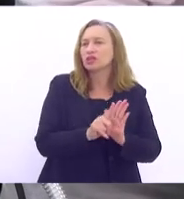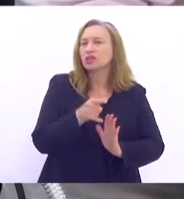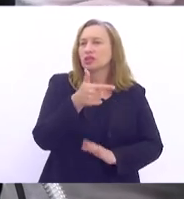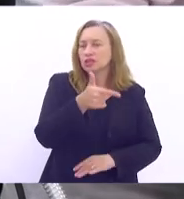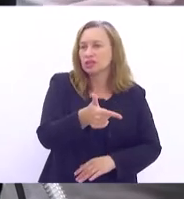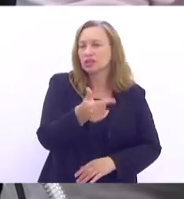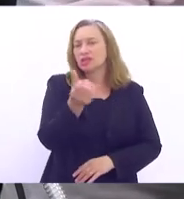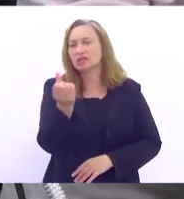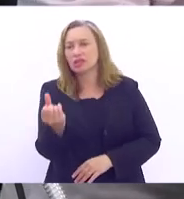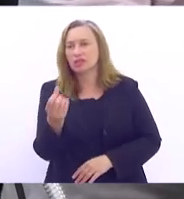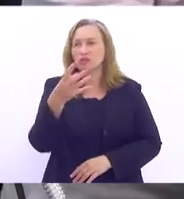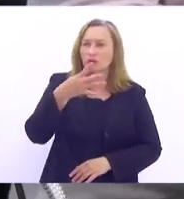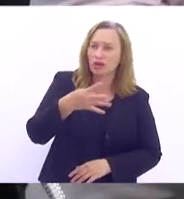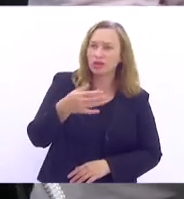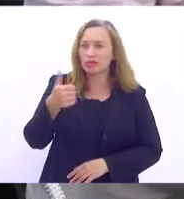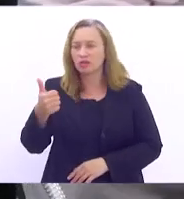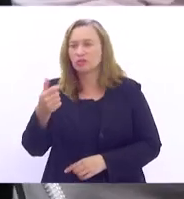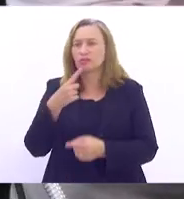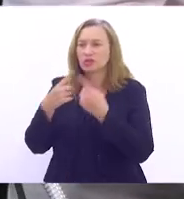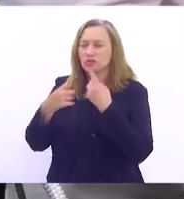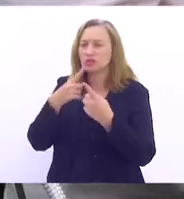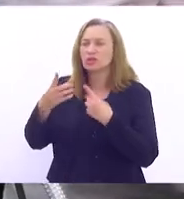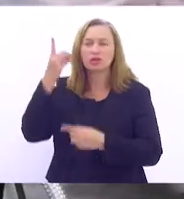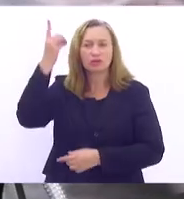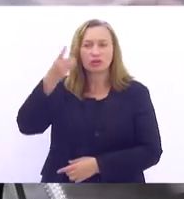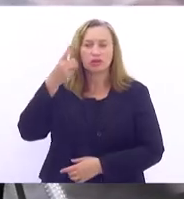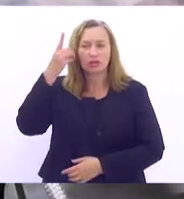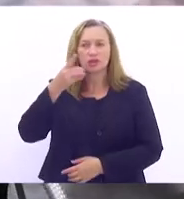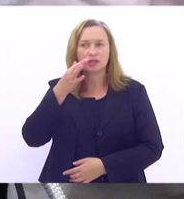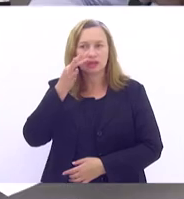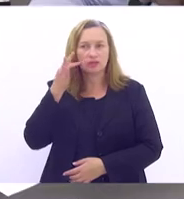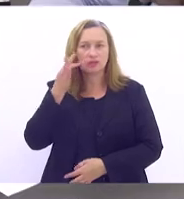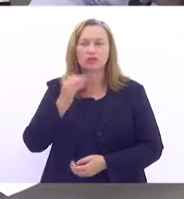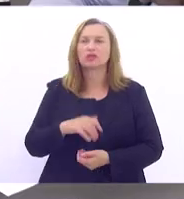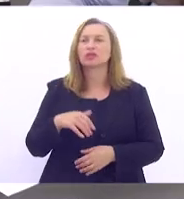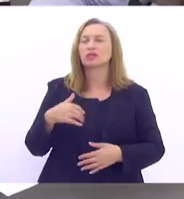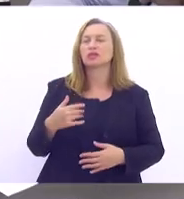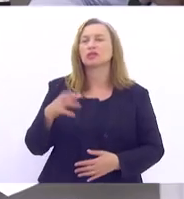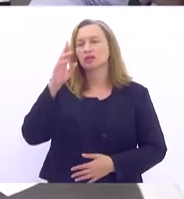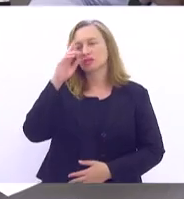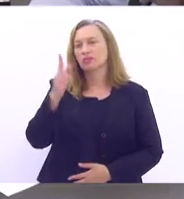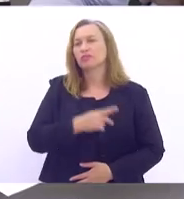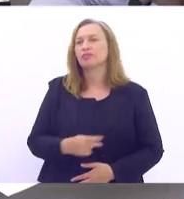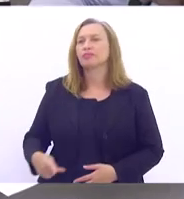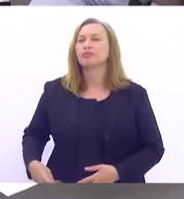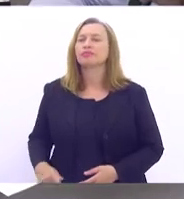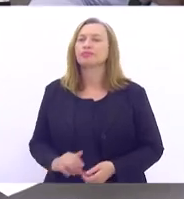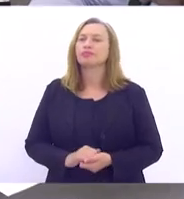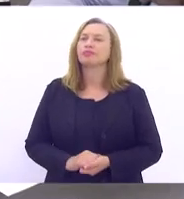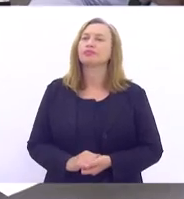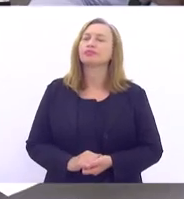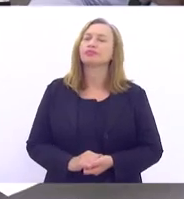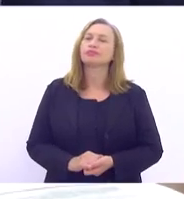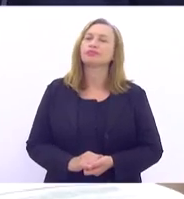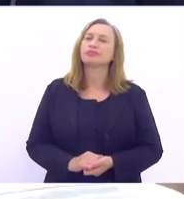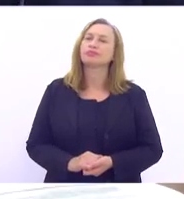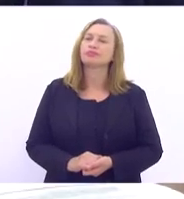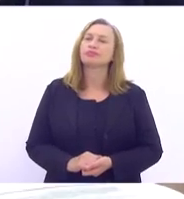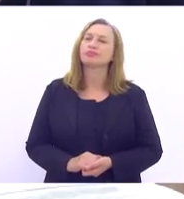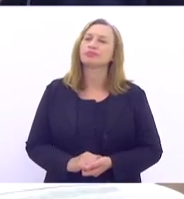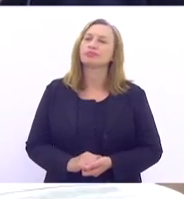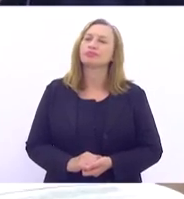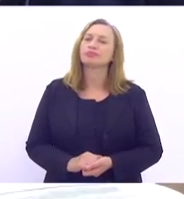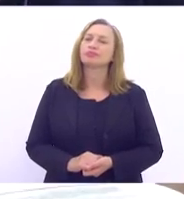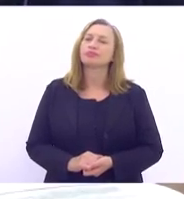1641. Para discutir, presidente. Para discutir, deputado Serafini. Presidente, brevemente, Sua Excelência permitiu... Né, até